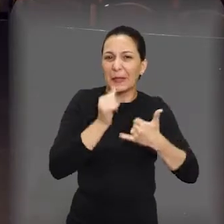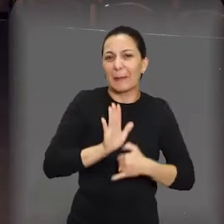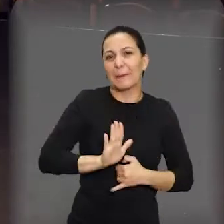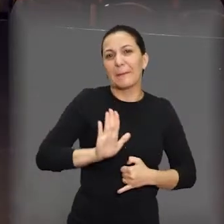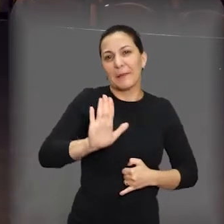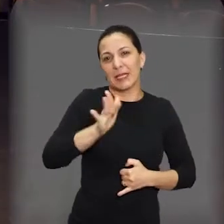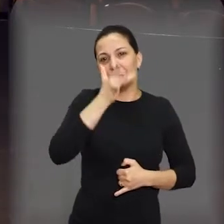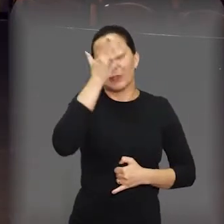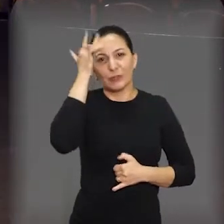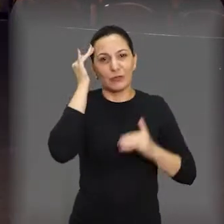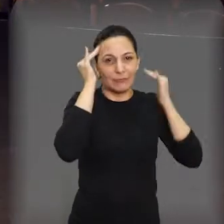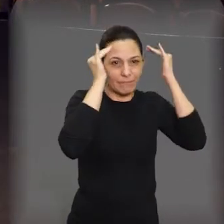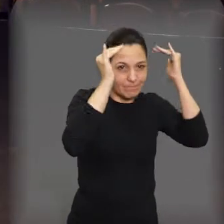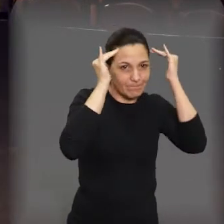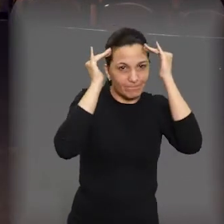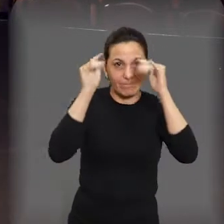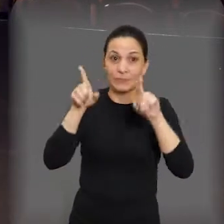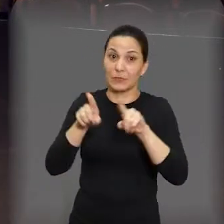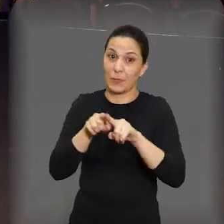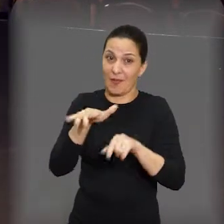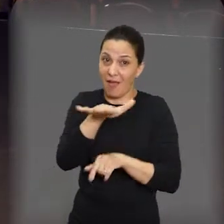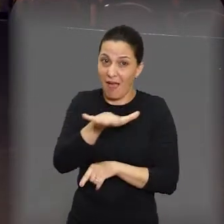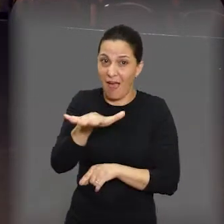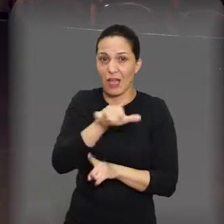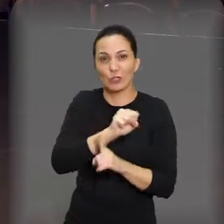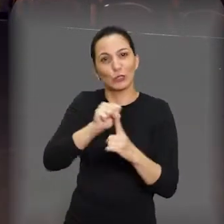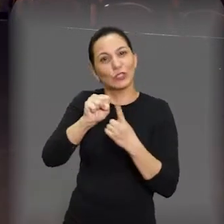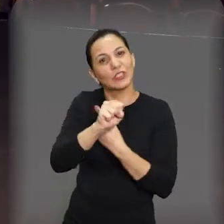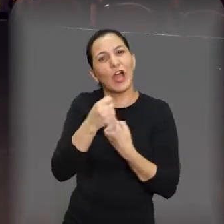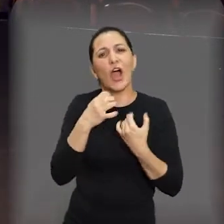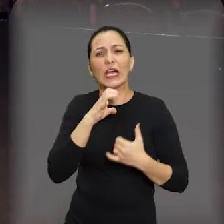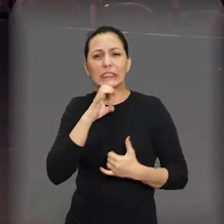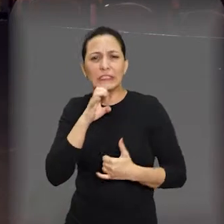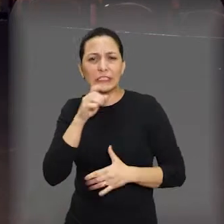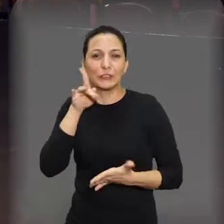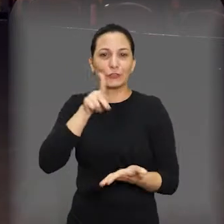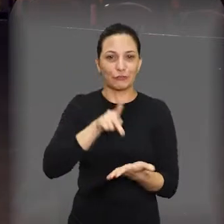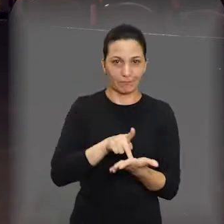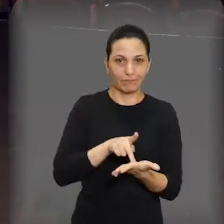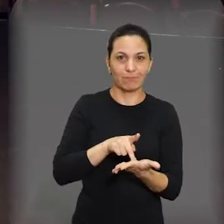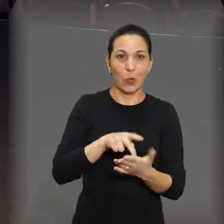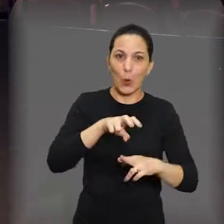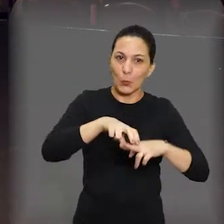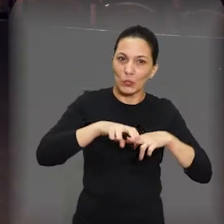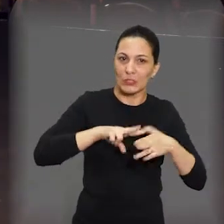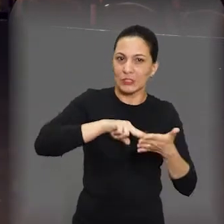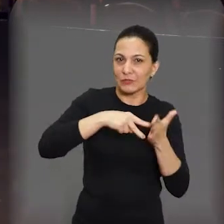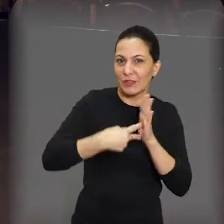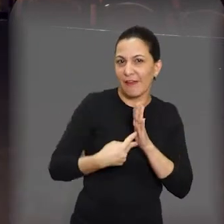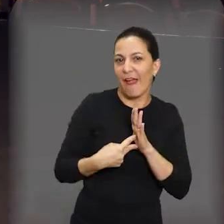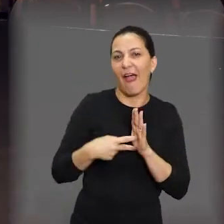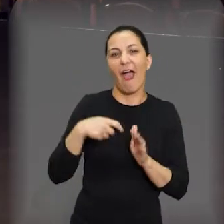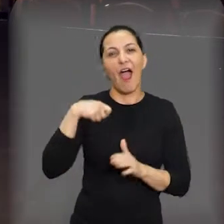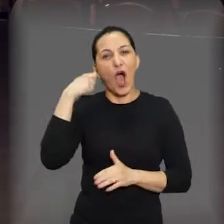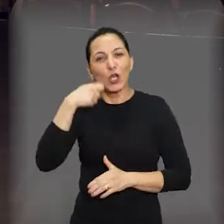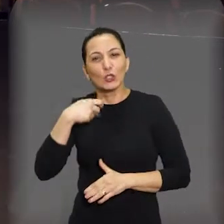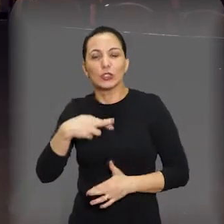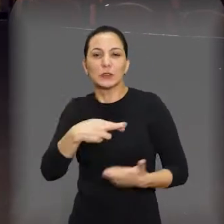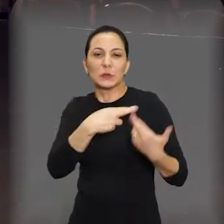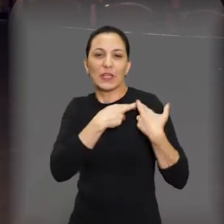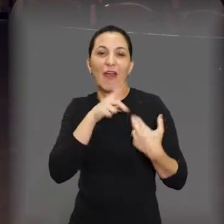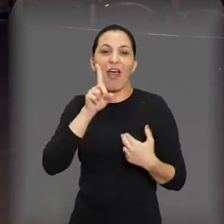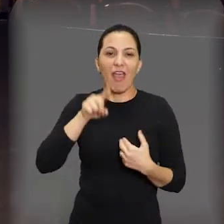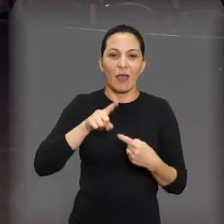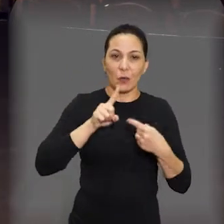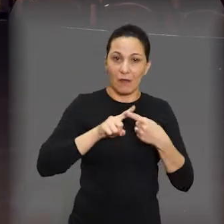maneira que não desrespeite, mas que também possa fazer alguma crítica social. Acho que essa é a grande função do artista,